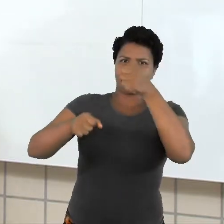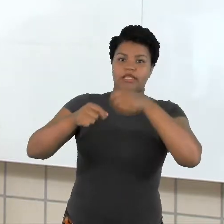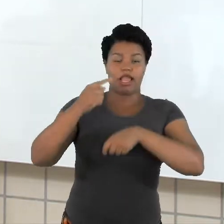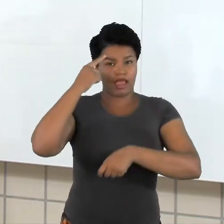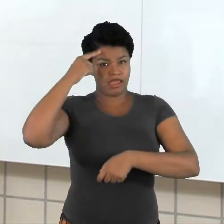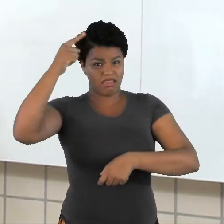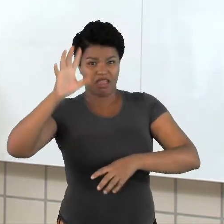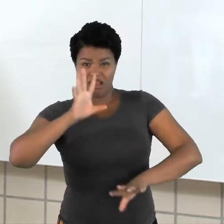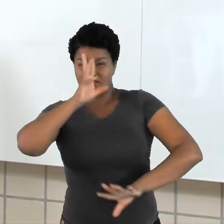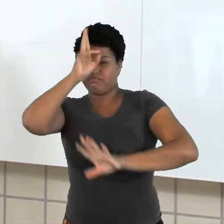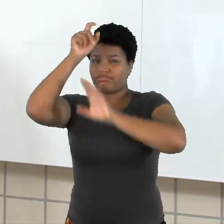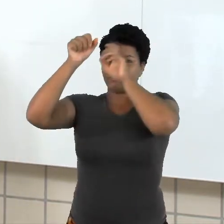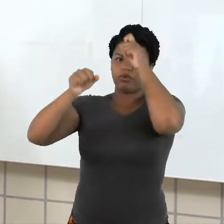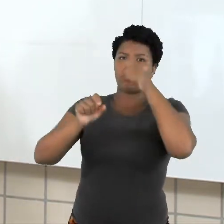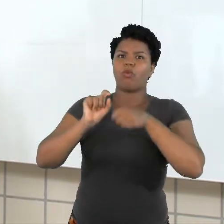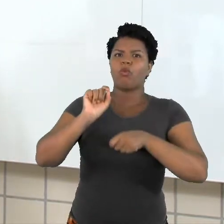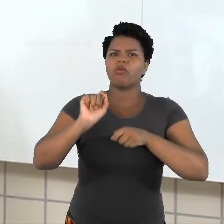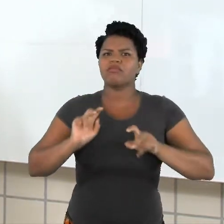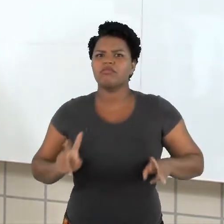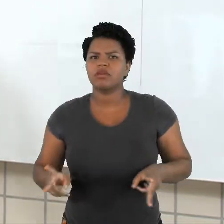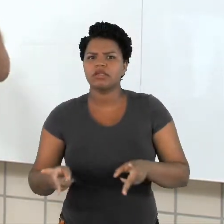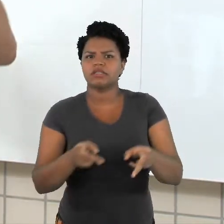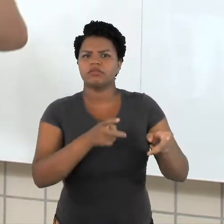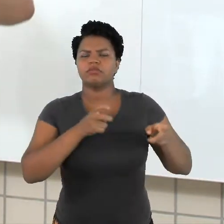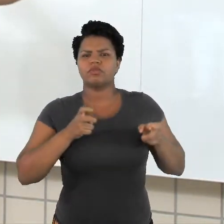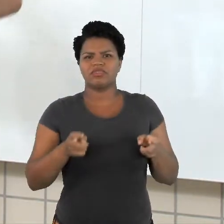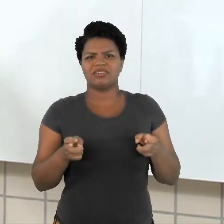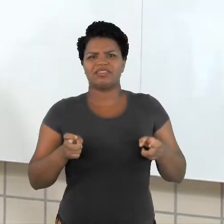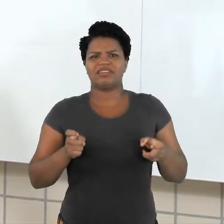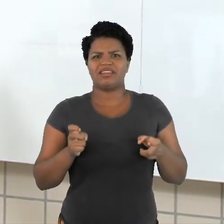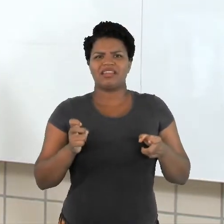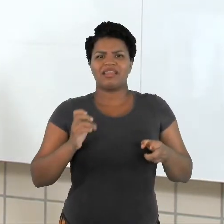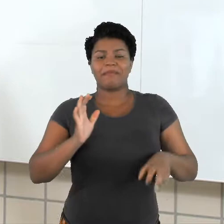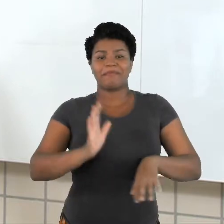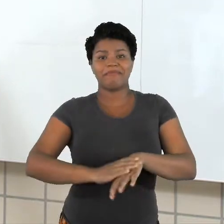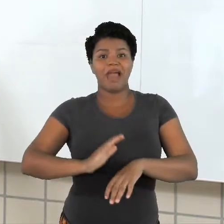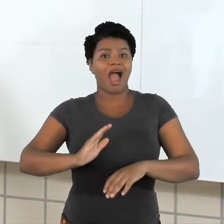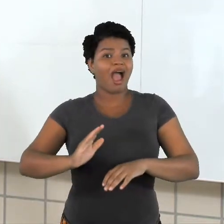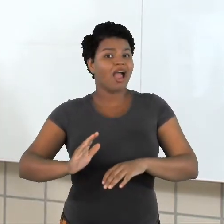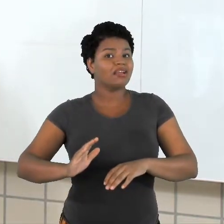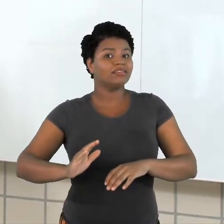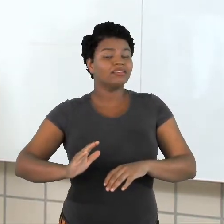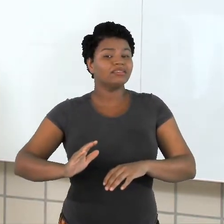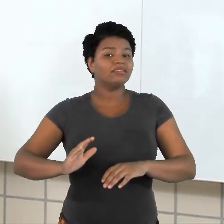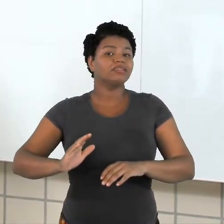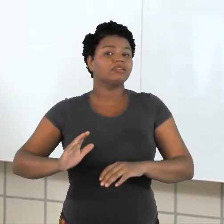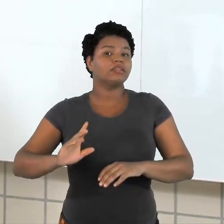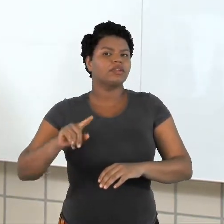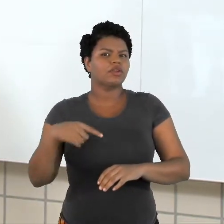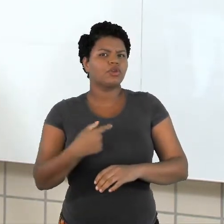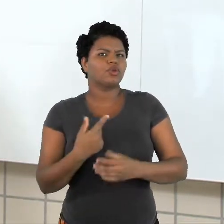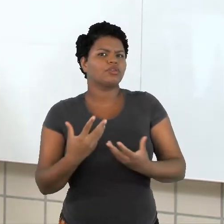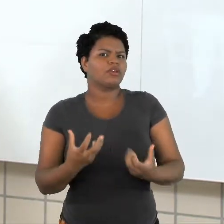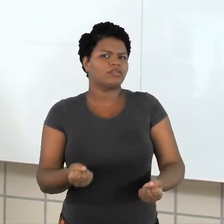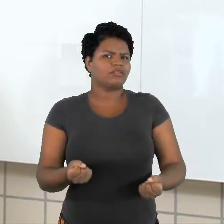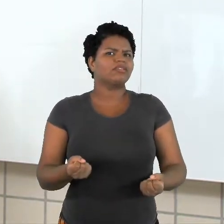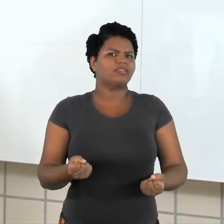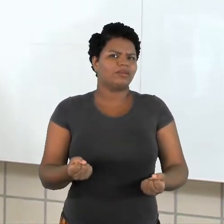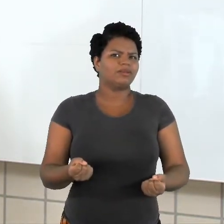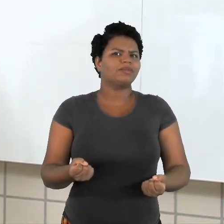espaços para algumas explorações que vão muito além daquilo que a gente aceita,